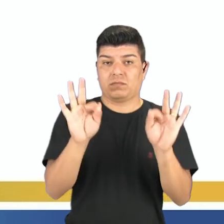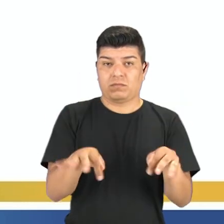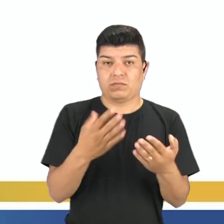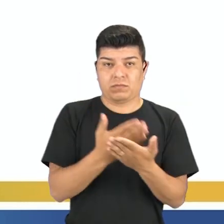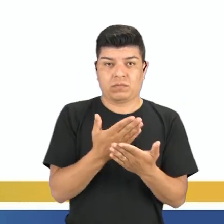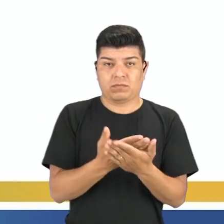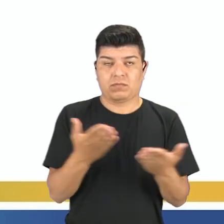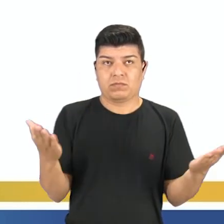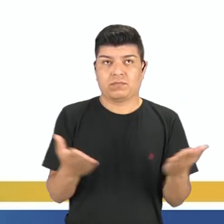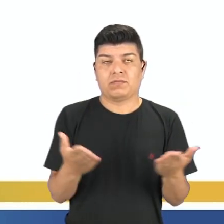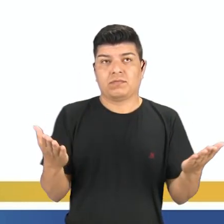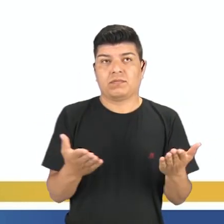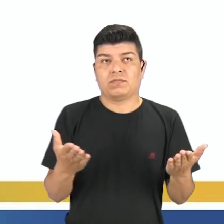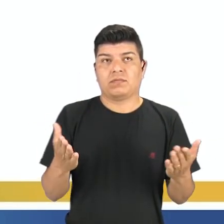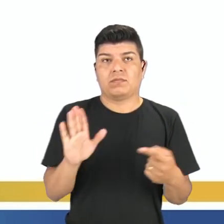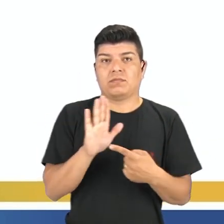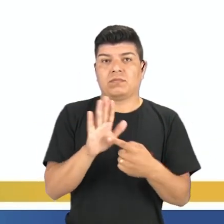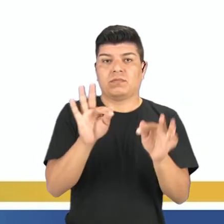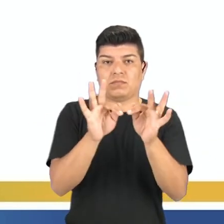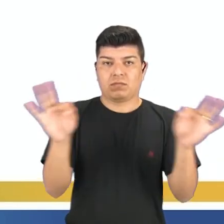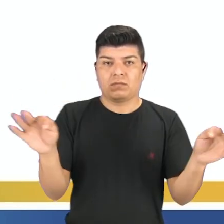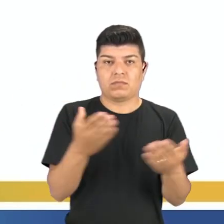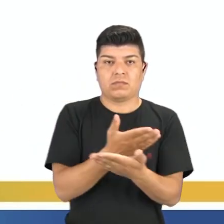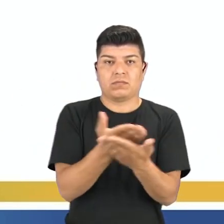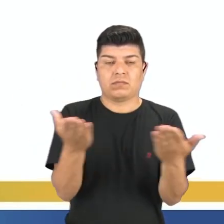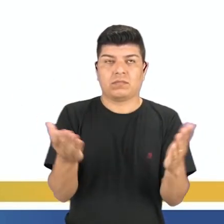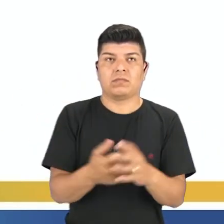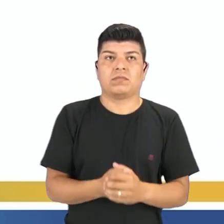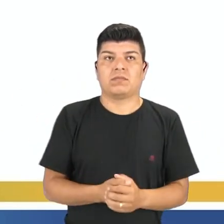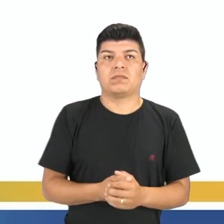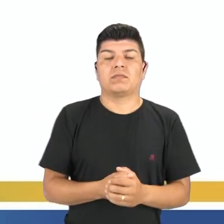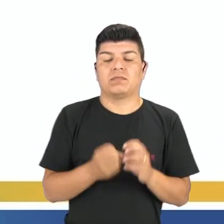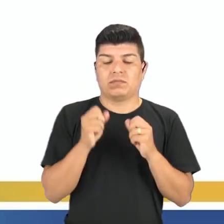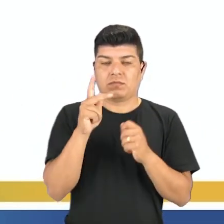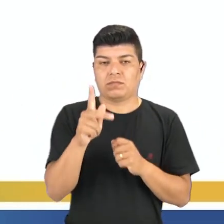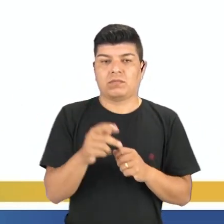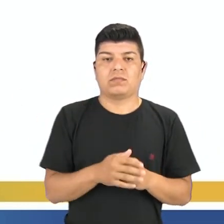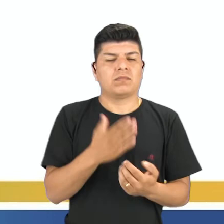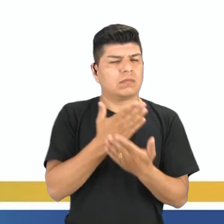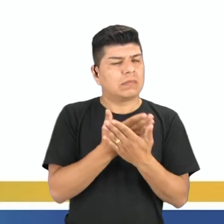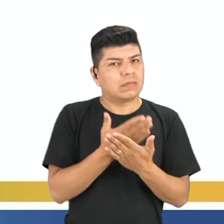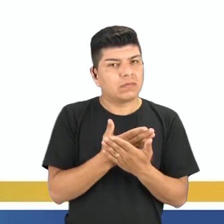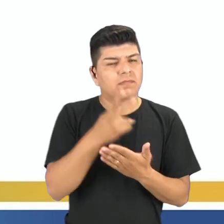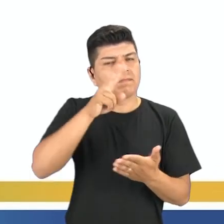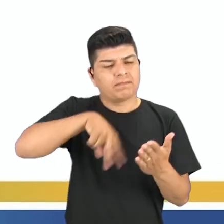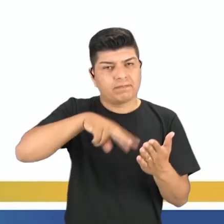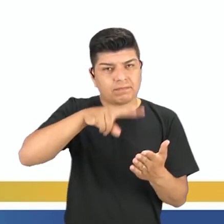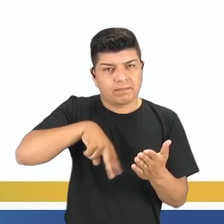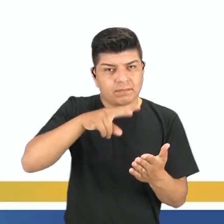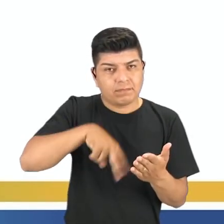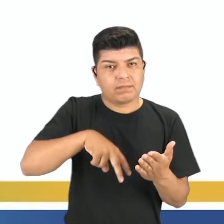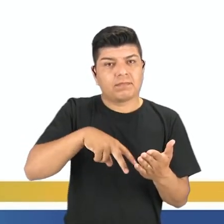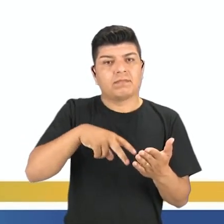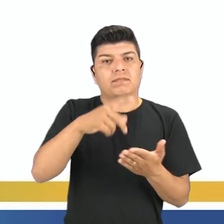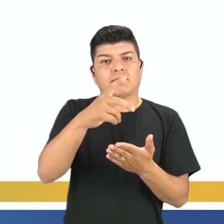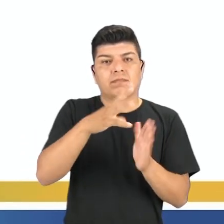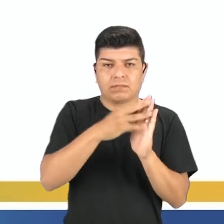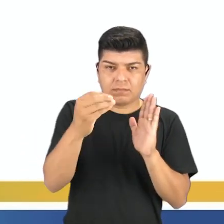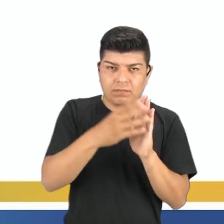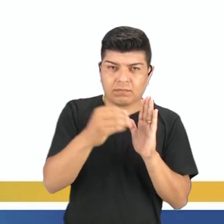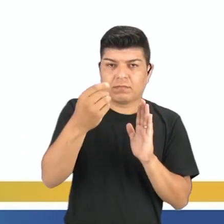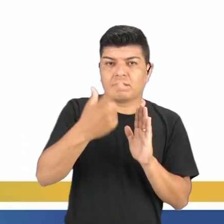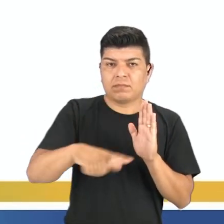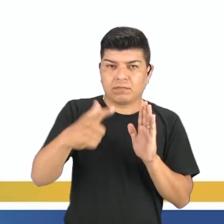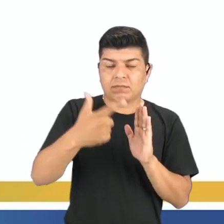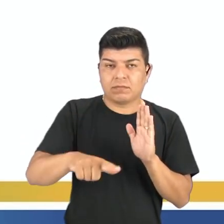nossa aula de hoje, eu quero deixar uma frase para vocês. Ok? Estudem, leiam. Como eu venho repetindo várias